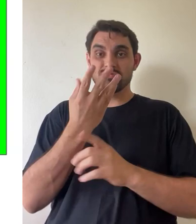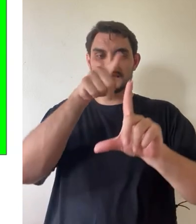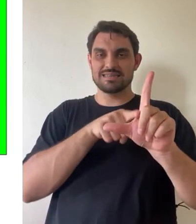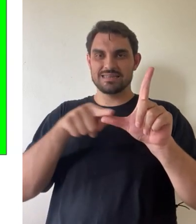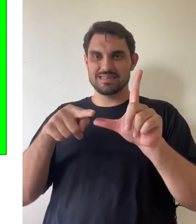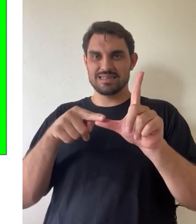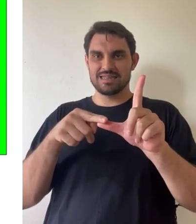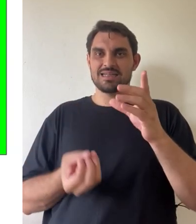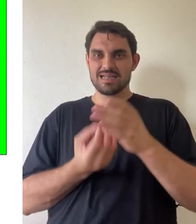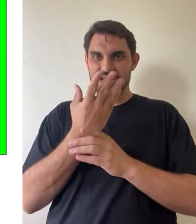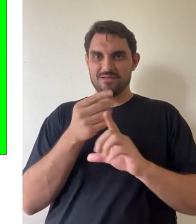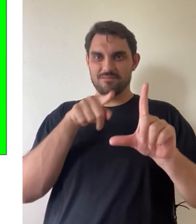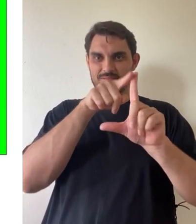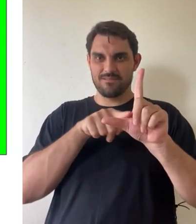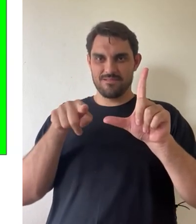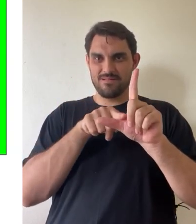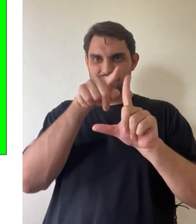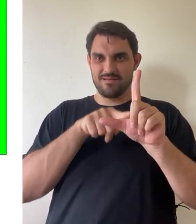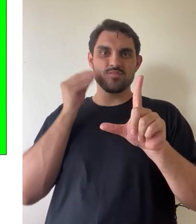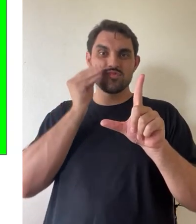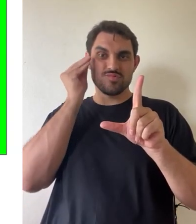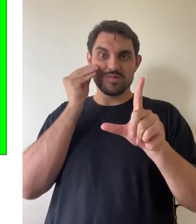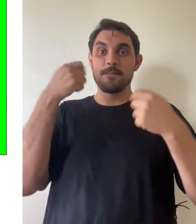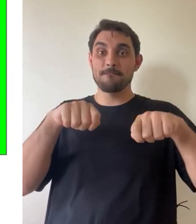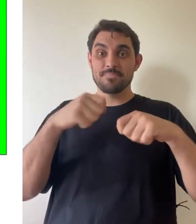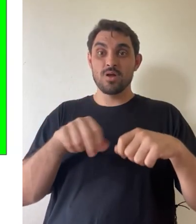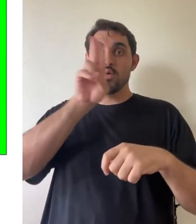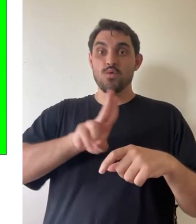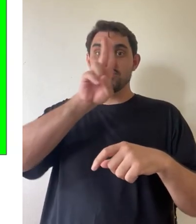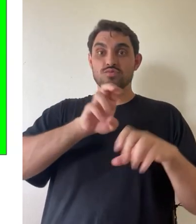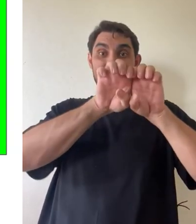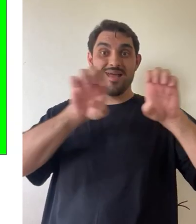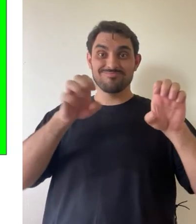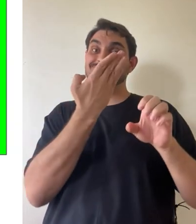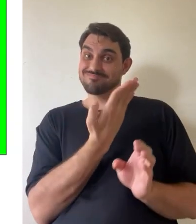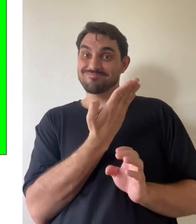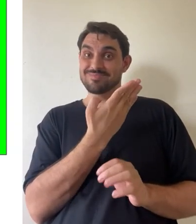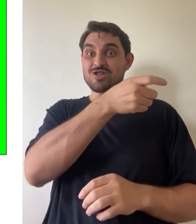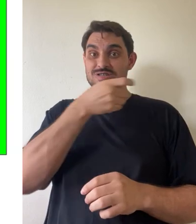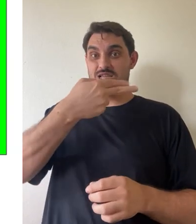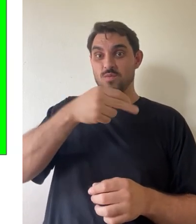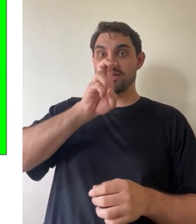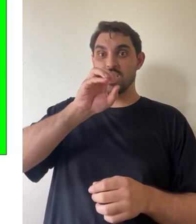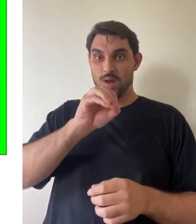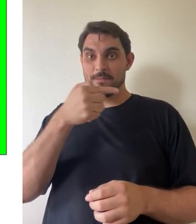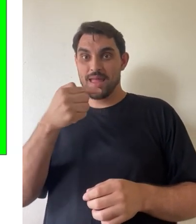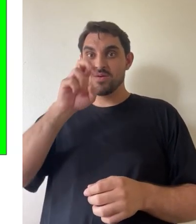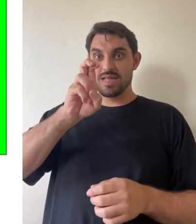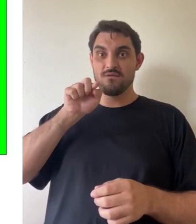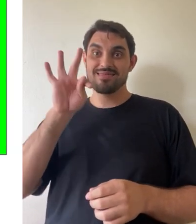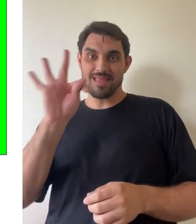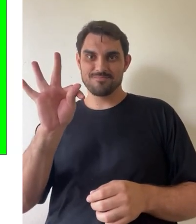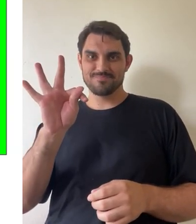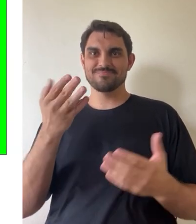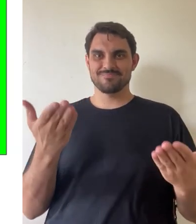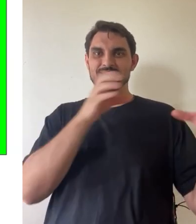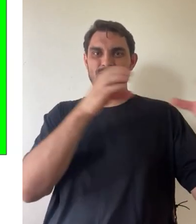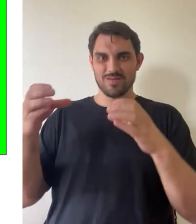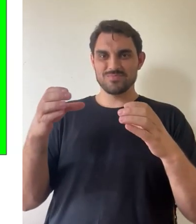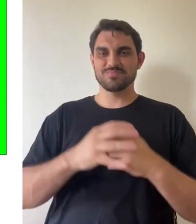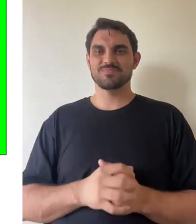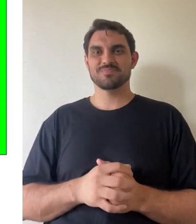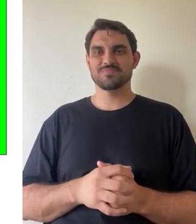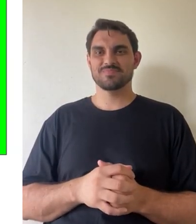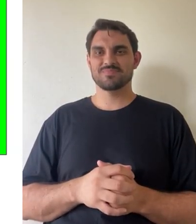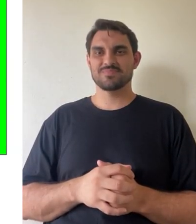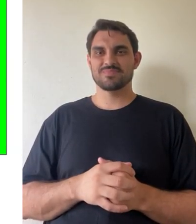de menos 5, no valor, né, de menos 5 metros por segundo para a velocidade. E continua esse valor